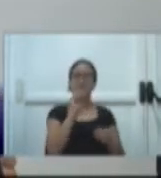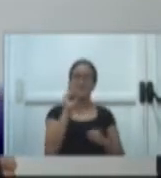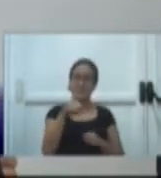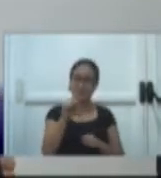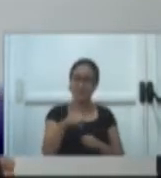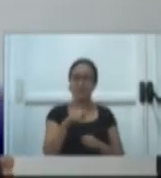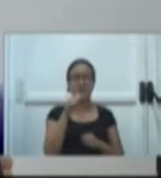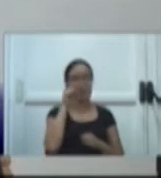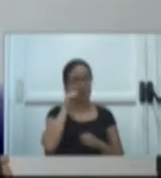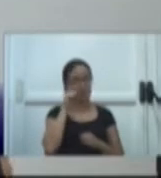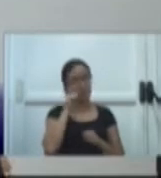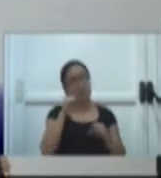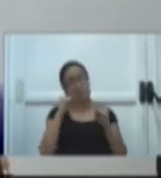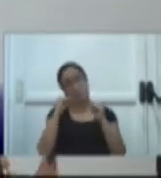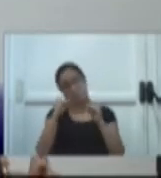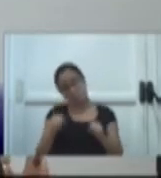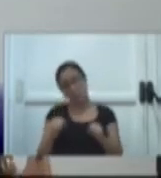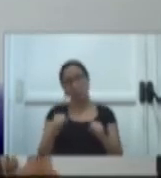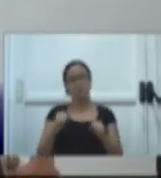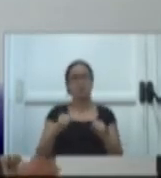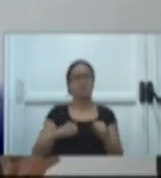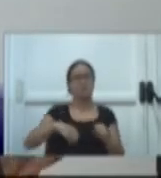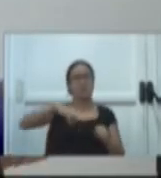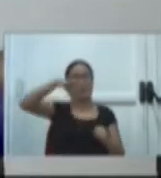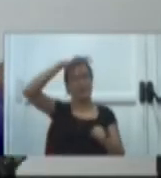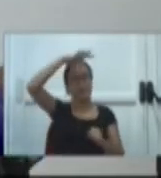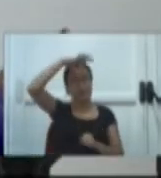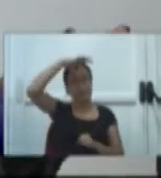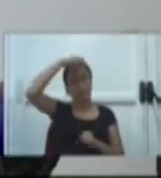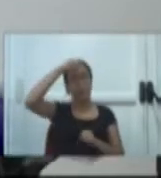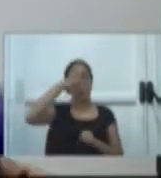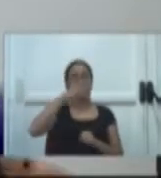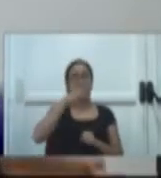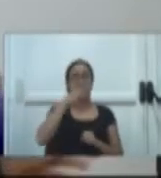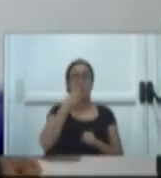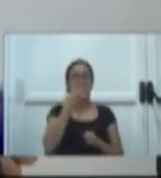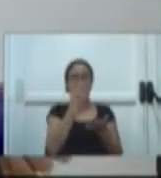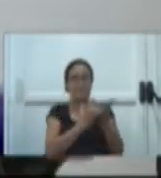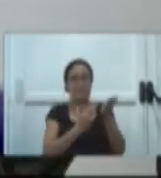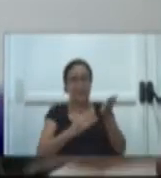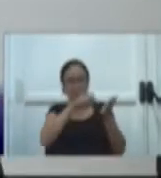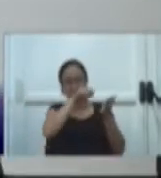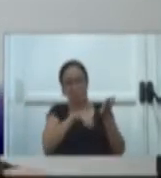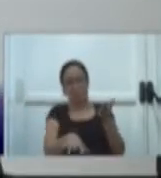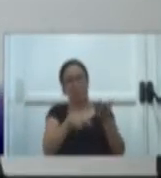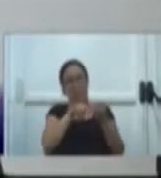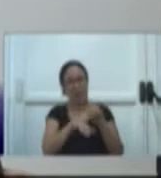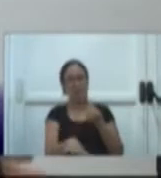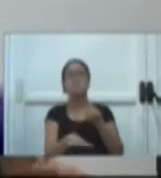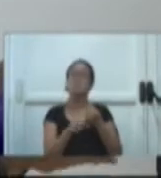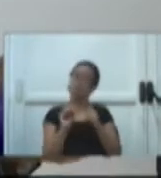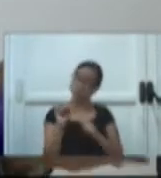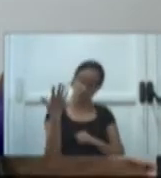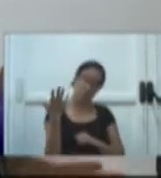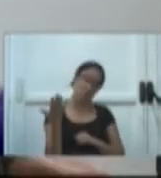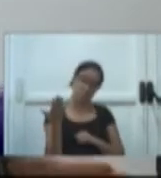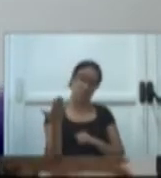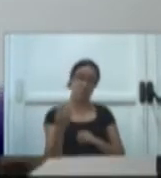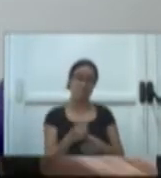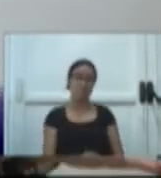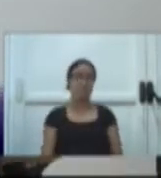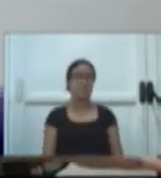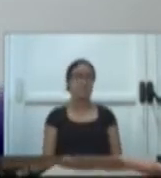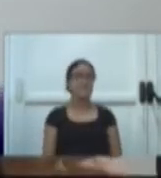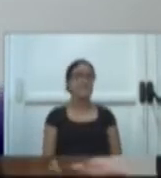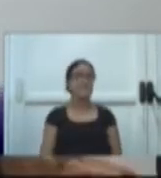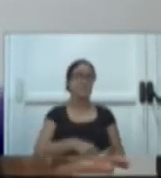mulher tenha realmente sangramento. A médica não disse isso. Engraçado que nesse texto eu vi, eu não sei a